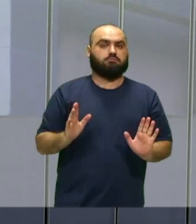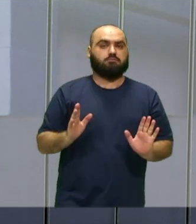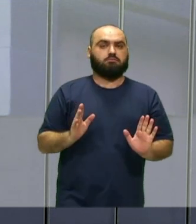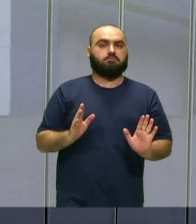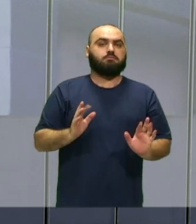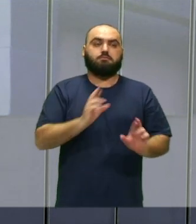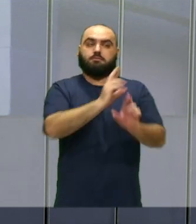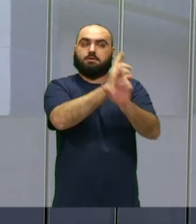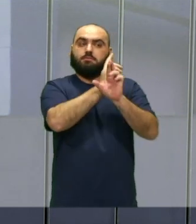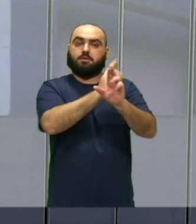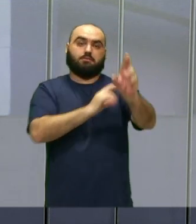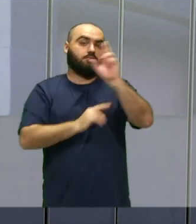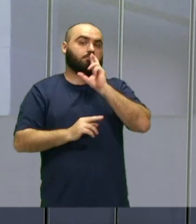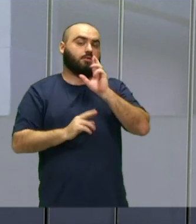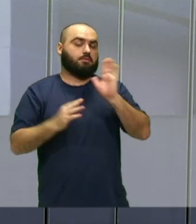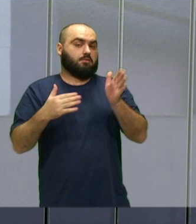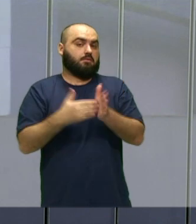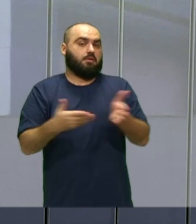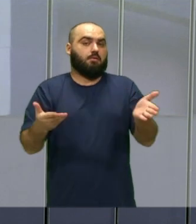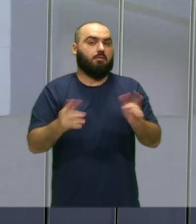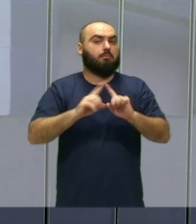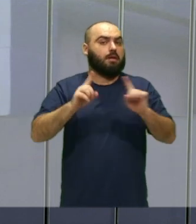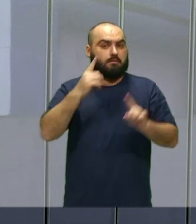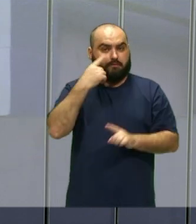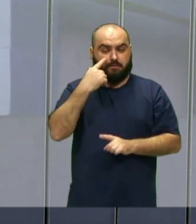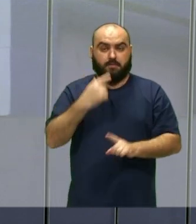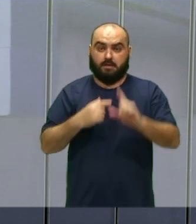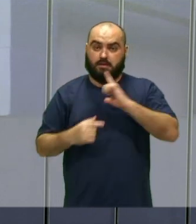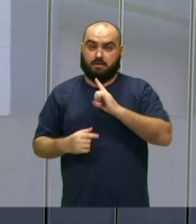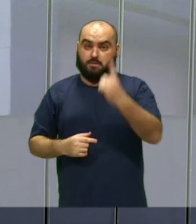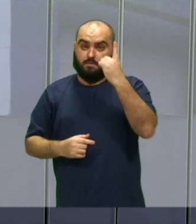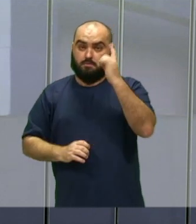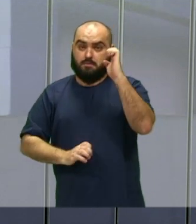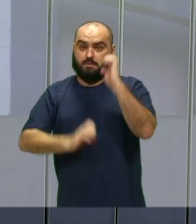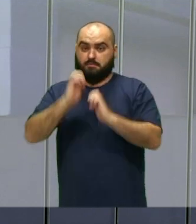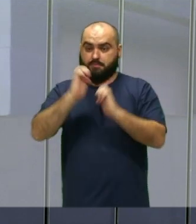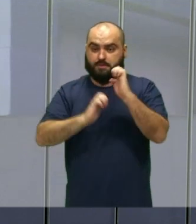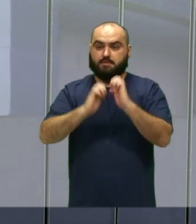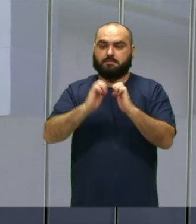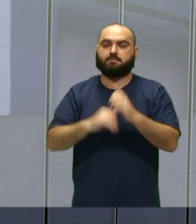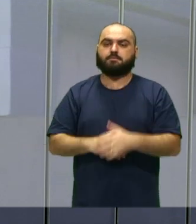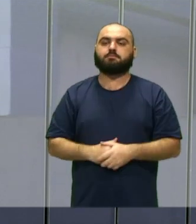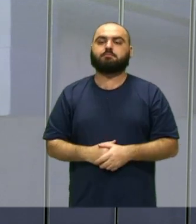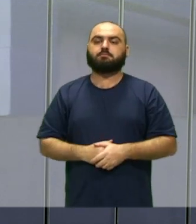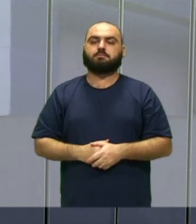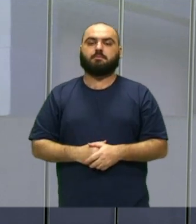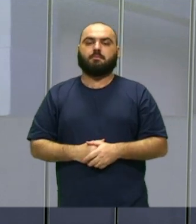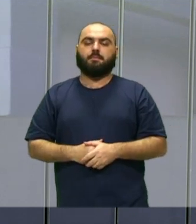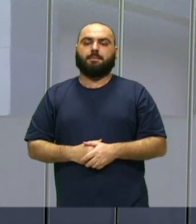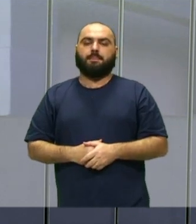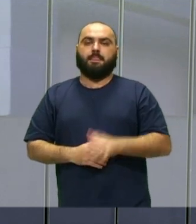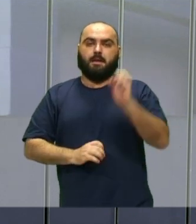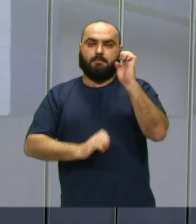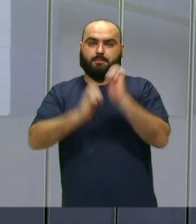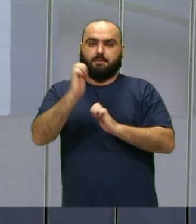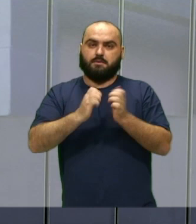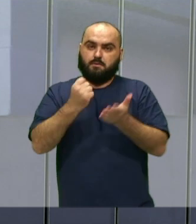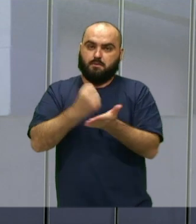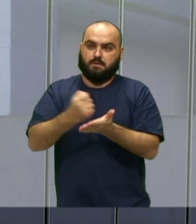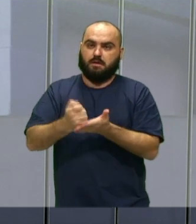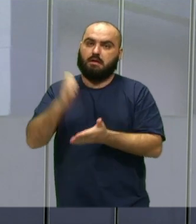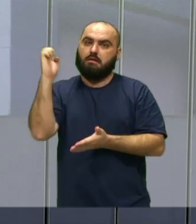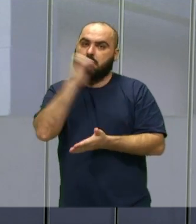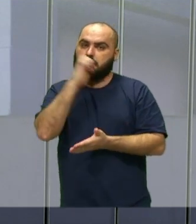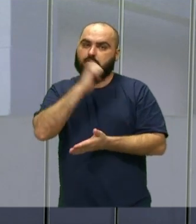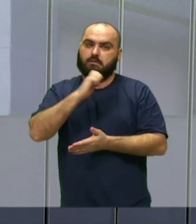disso porque foi muito recente, mas o que acontece? Nós temos uma empresa que foi contratada como medida emergencial, está sendo renovada